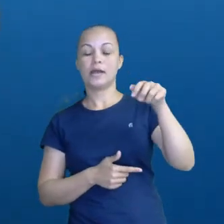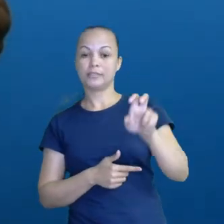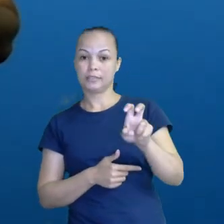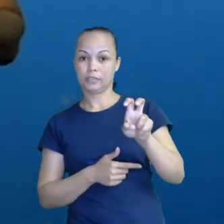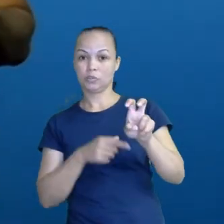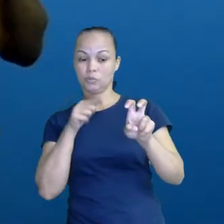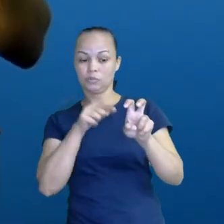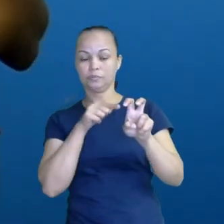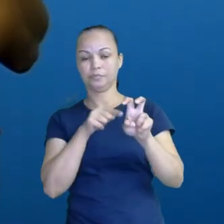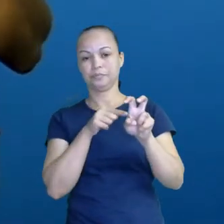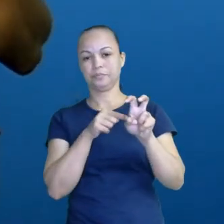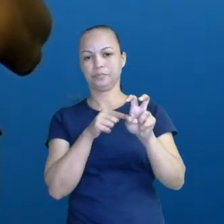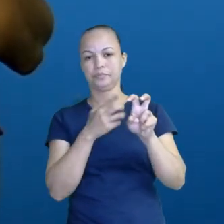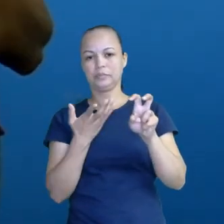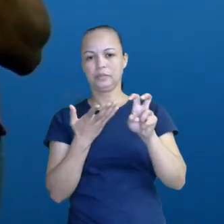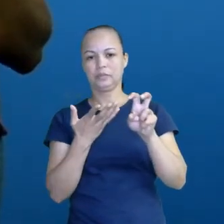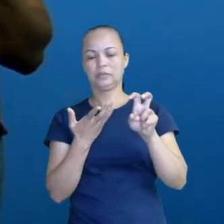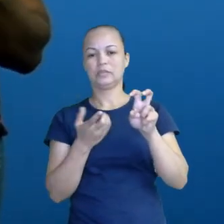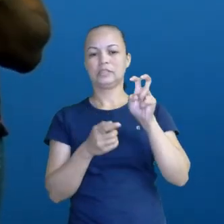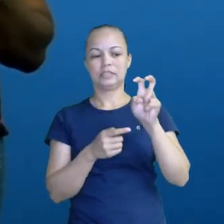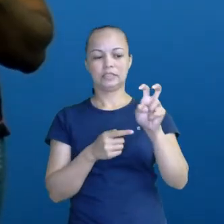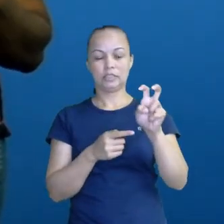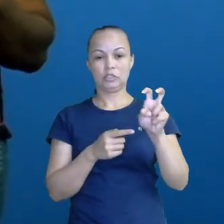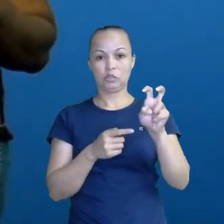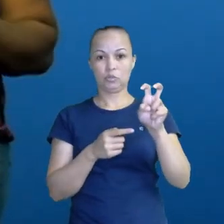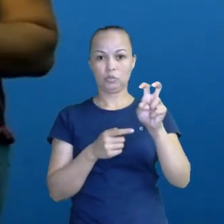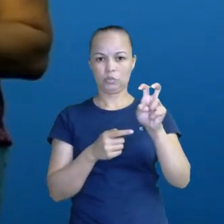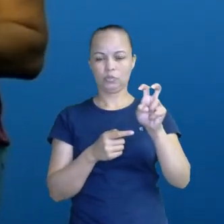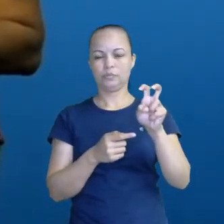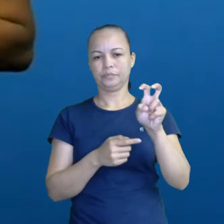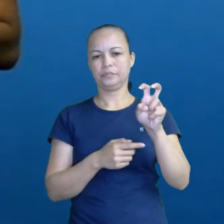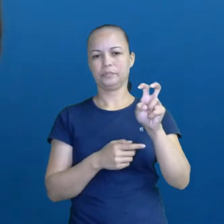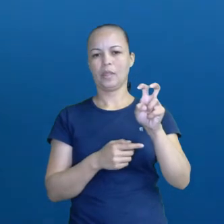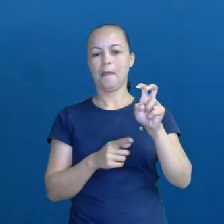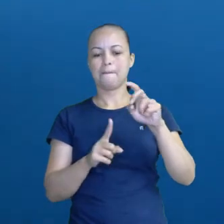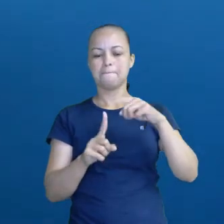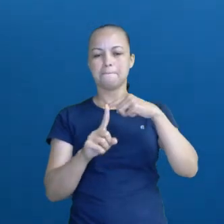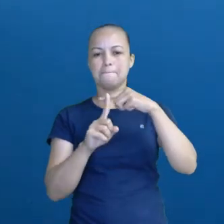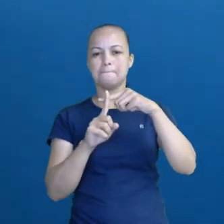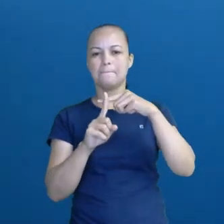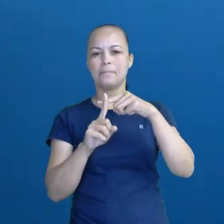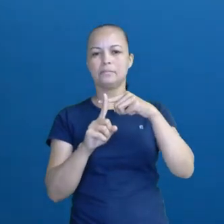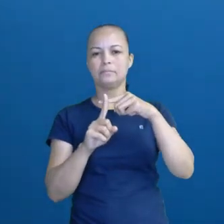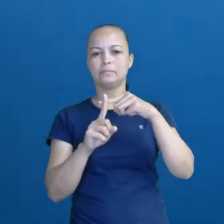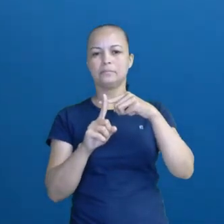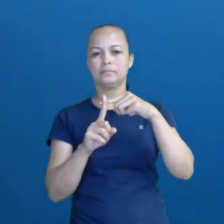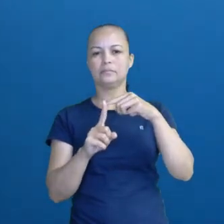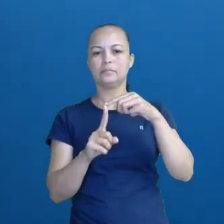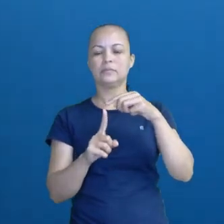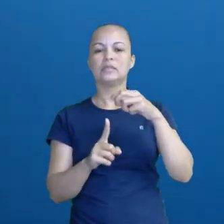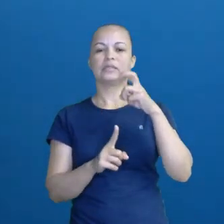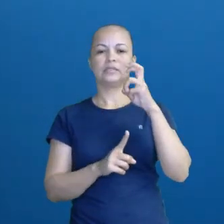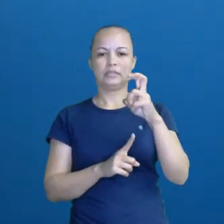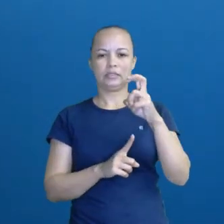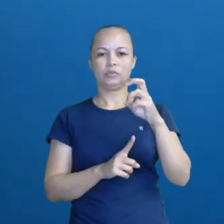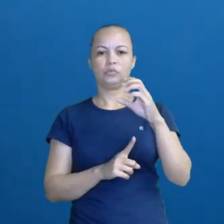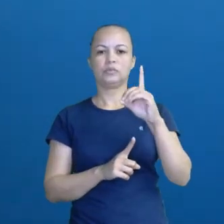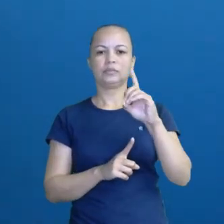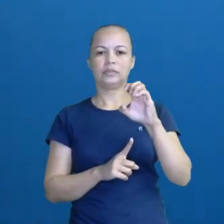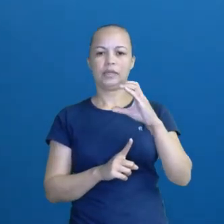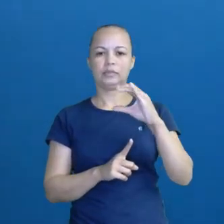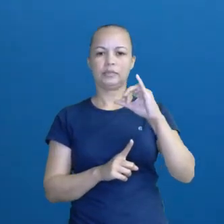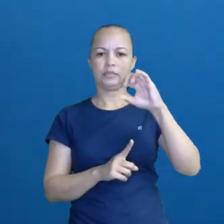5 né que é o meu cinco inteiro mais é cinco décimos